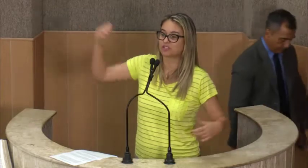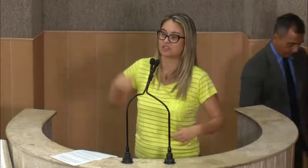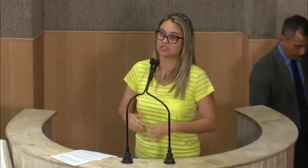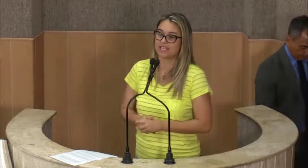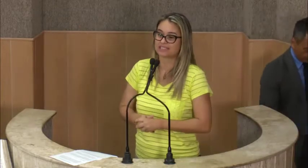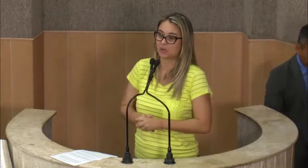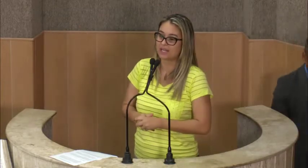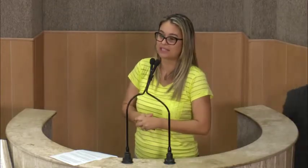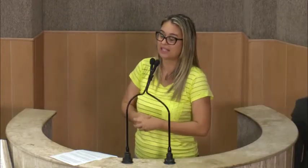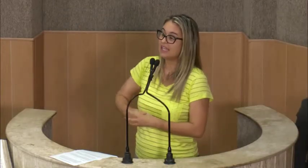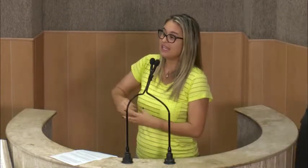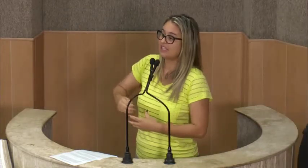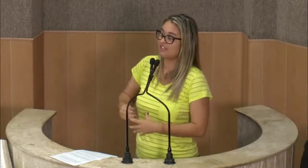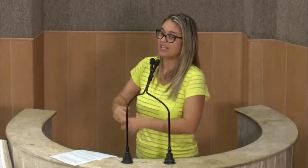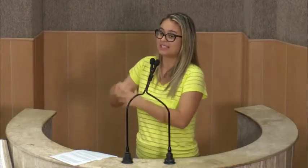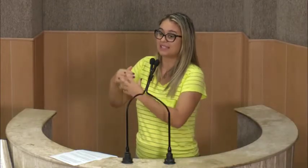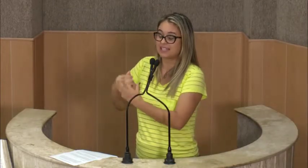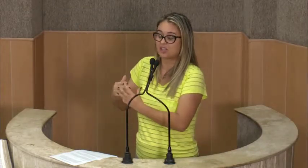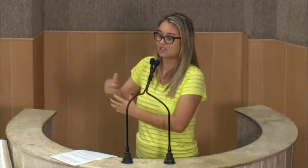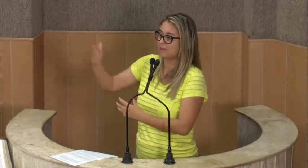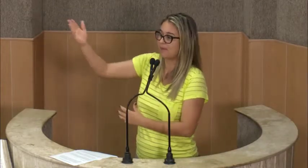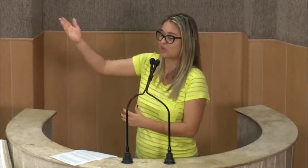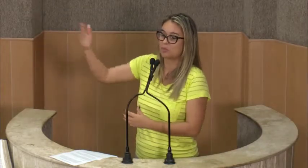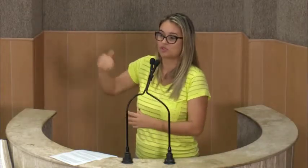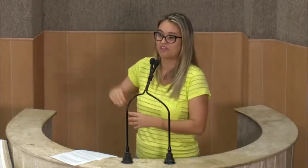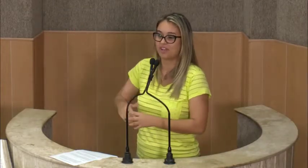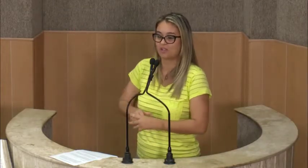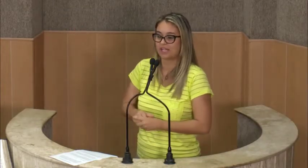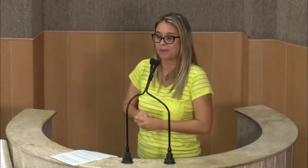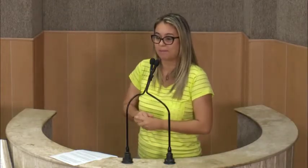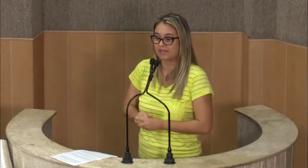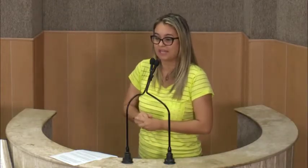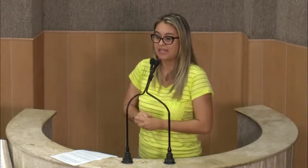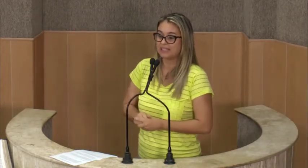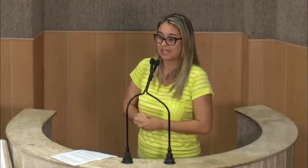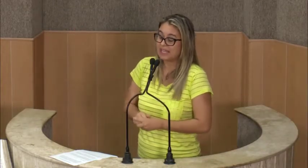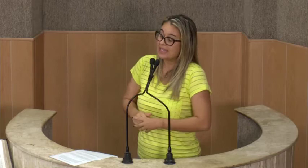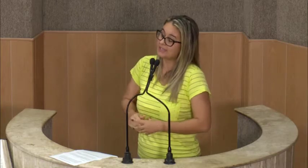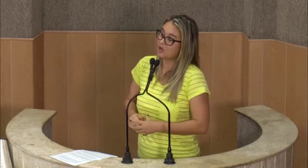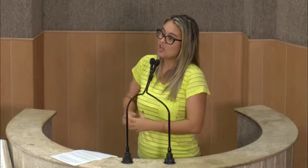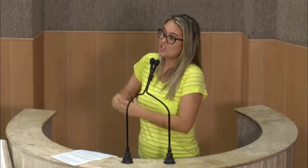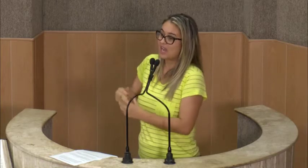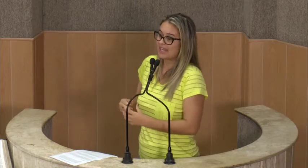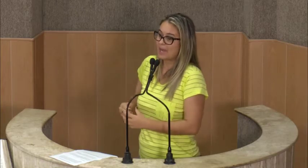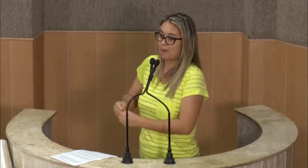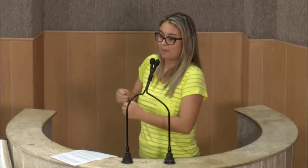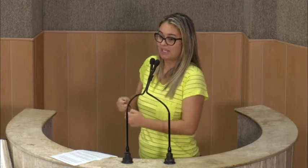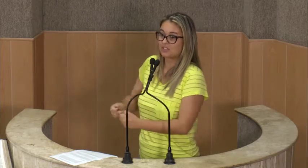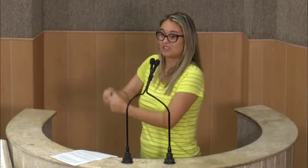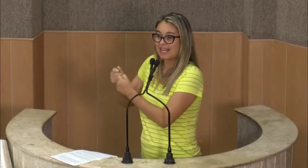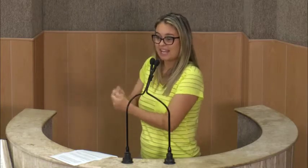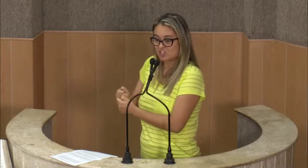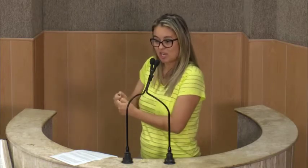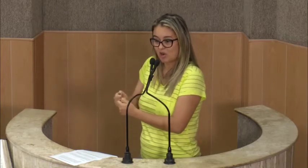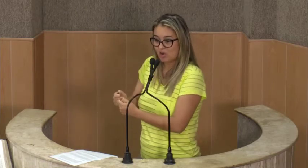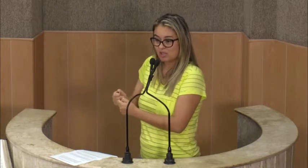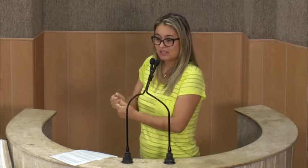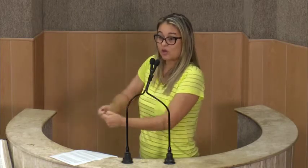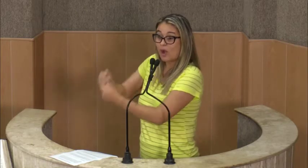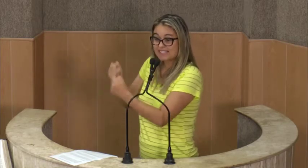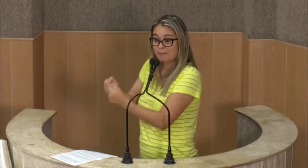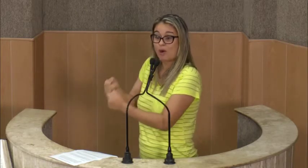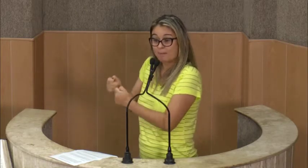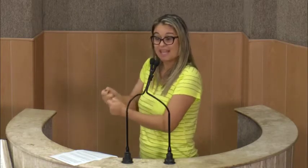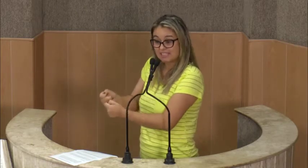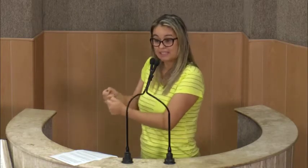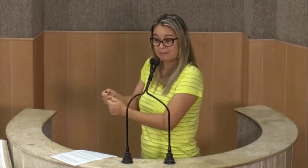ter conseguir essa qualidade de vida e essa atenção aos animais, como o senhor falou na campanha, né? Então, já que a população te elegeu,